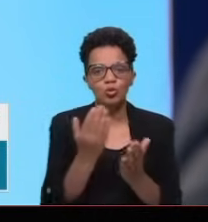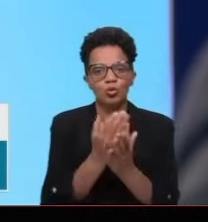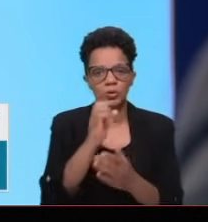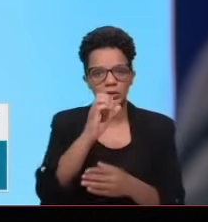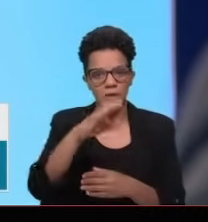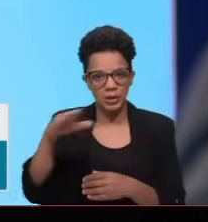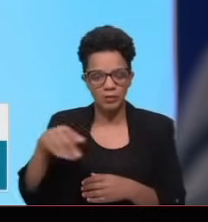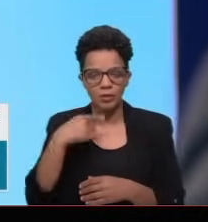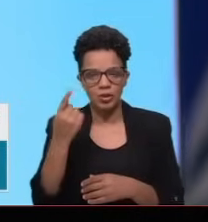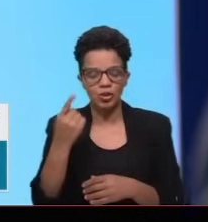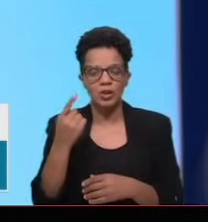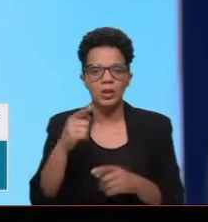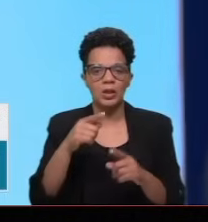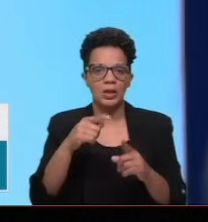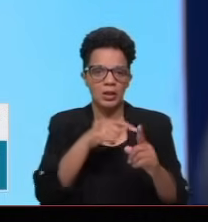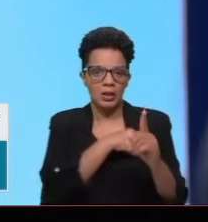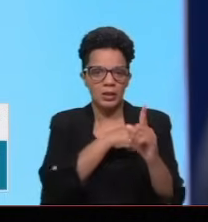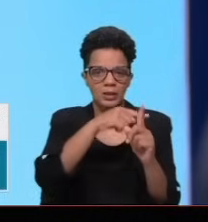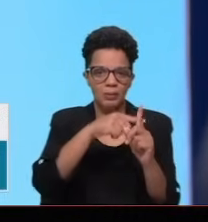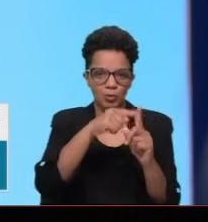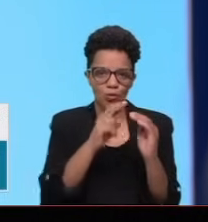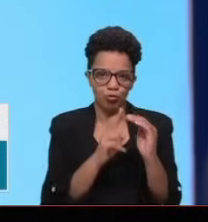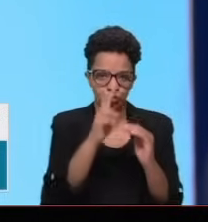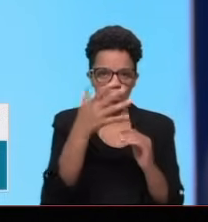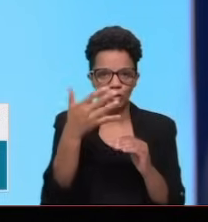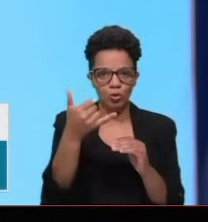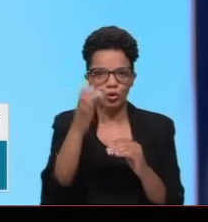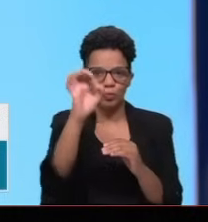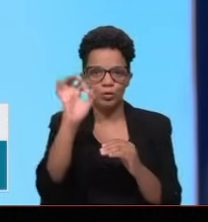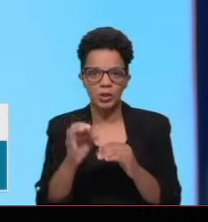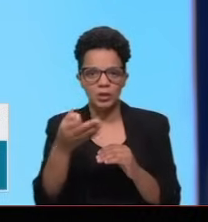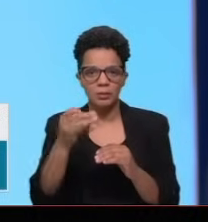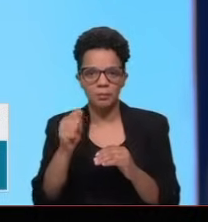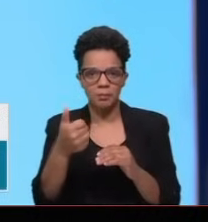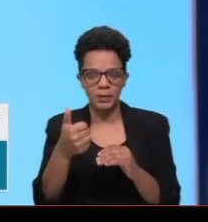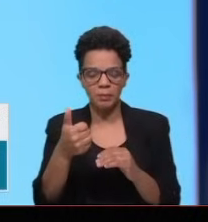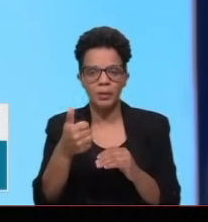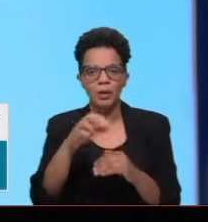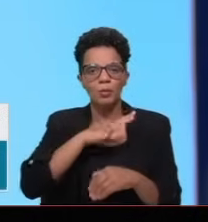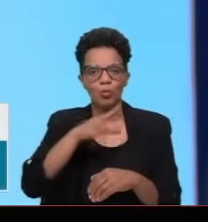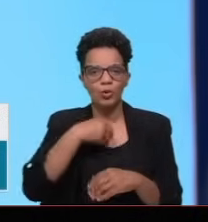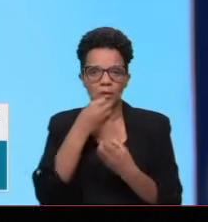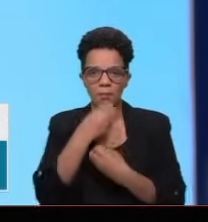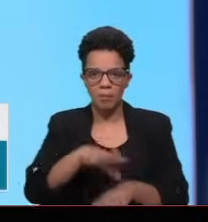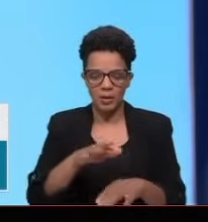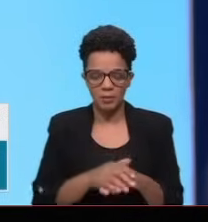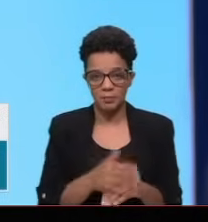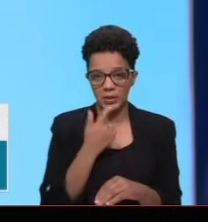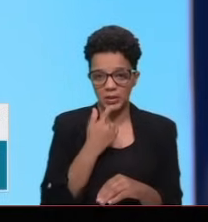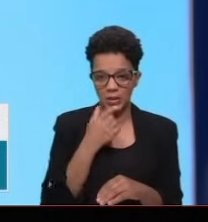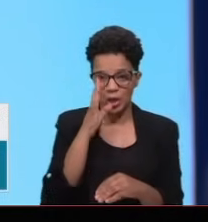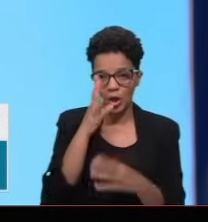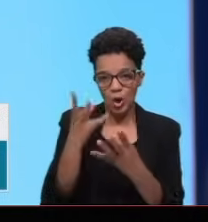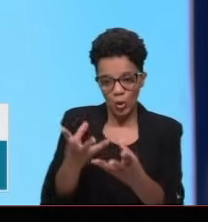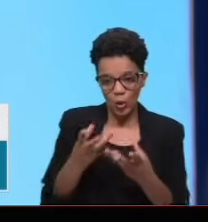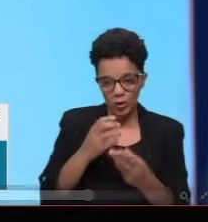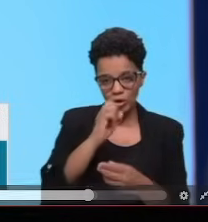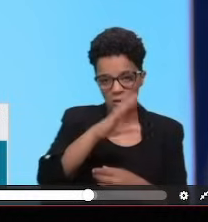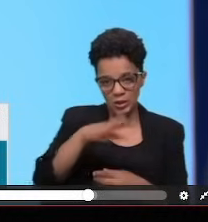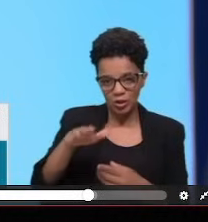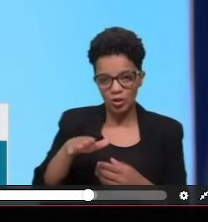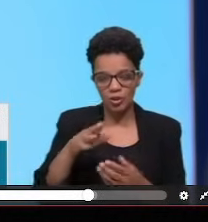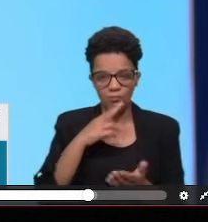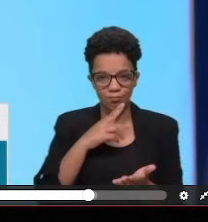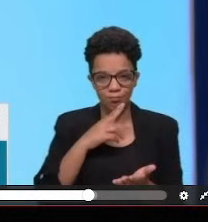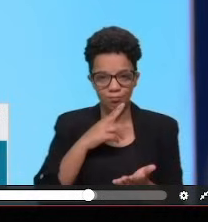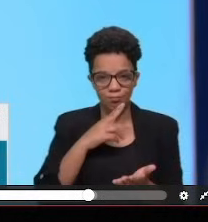grau que a temperatura média aumenta 12% do PIB Mundial se perde ou seja se as contas deses cientistas tiverem certas por cada